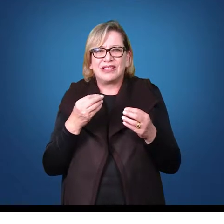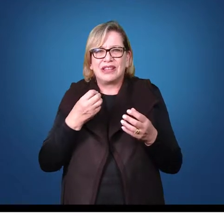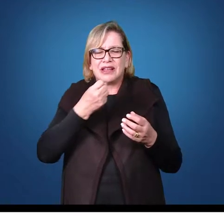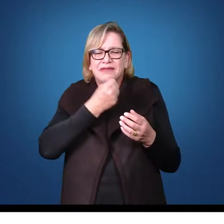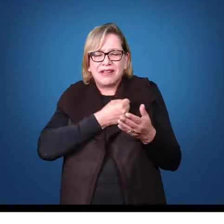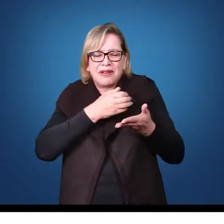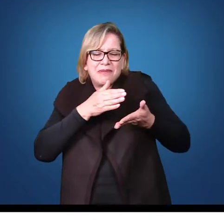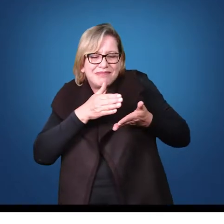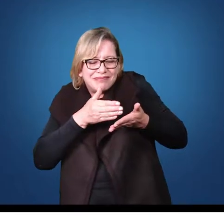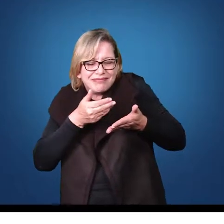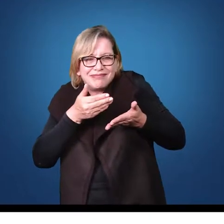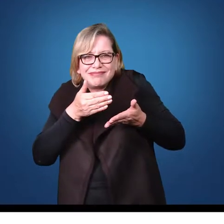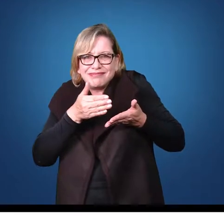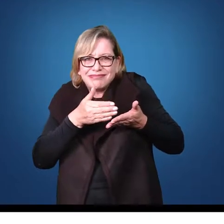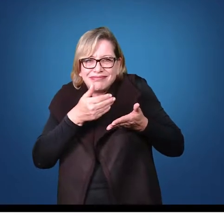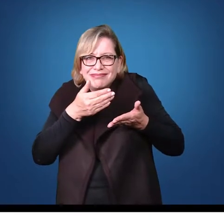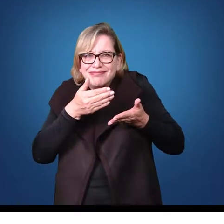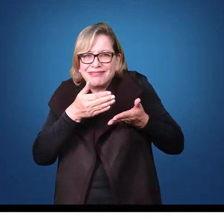Página por página.